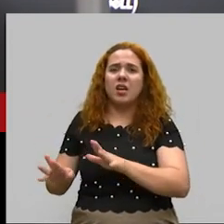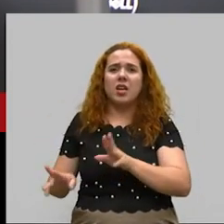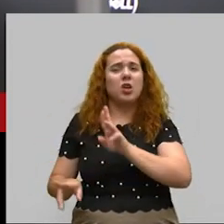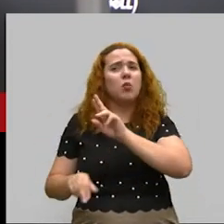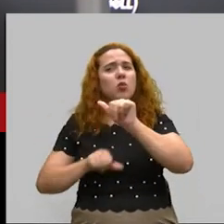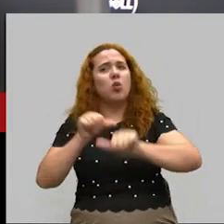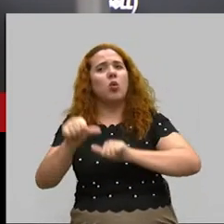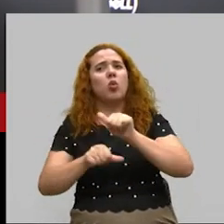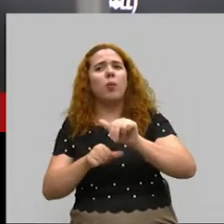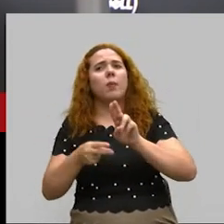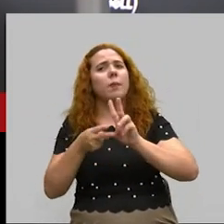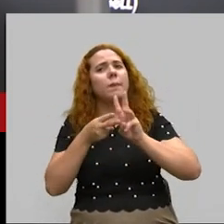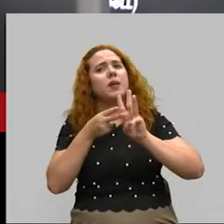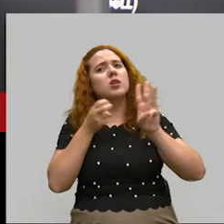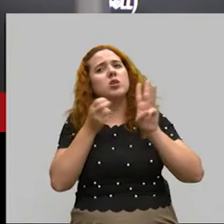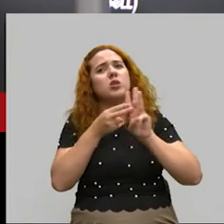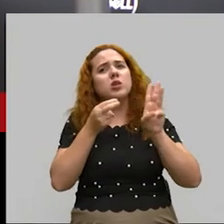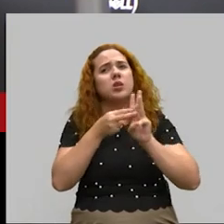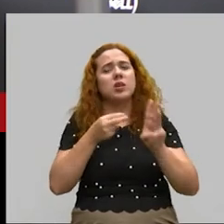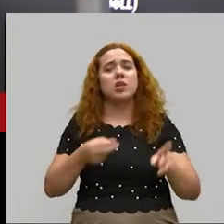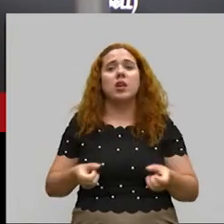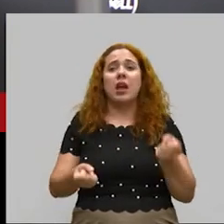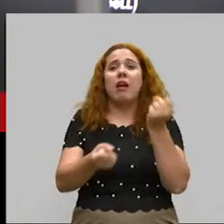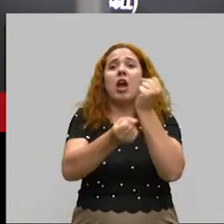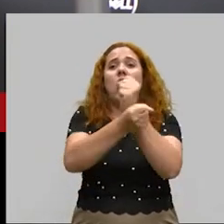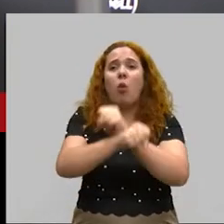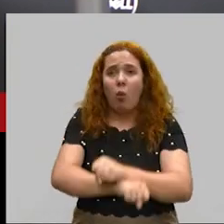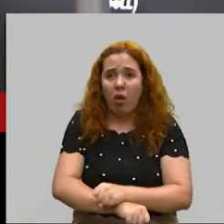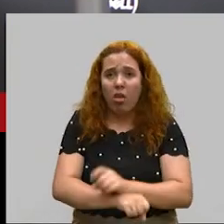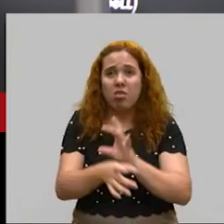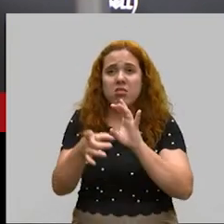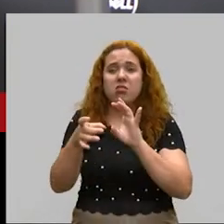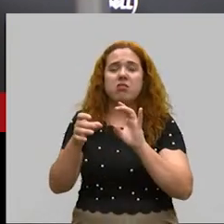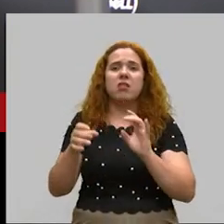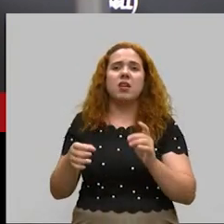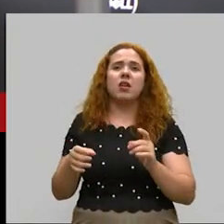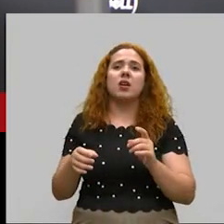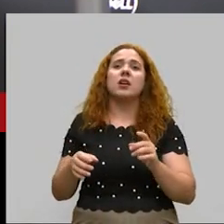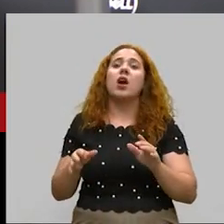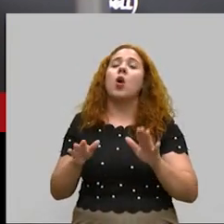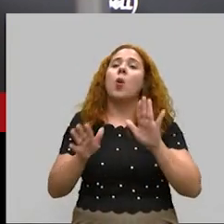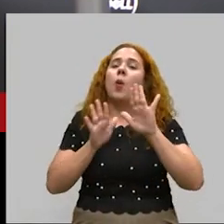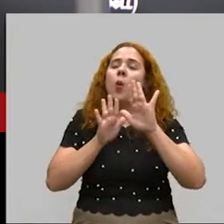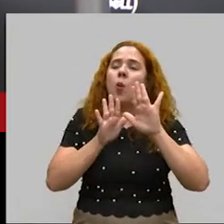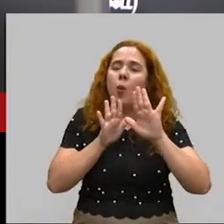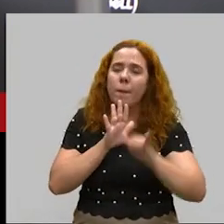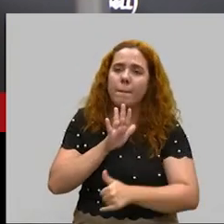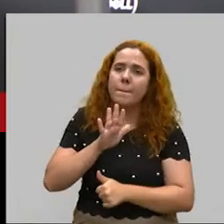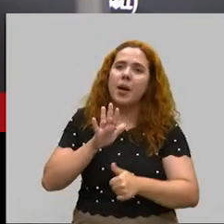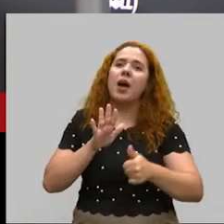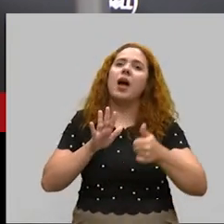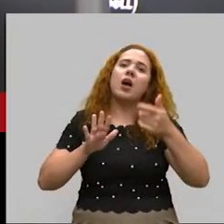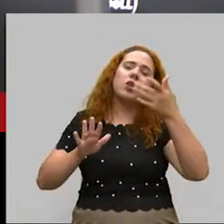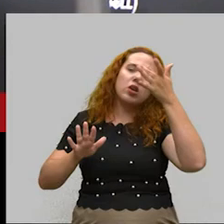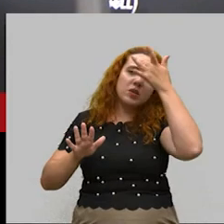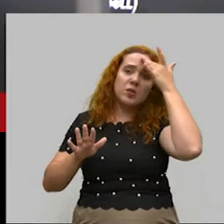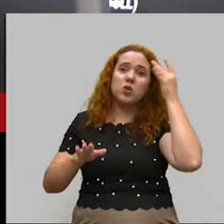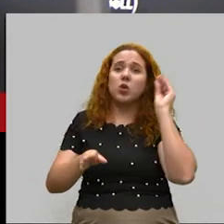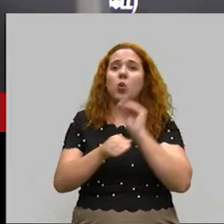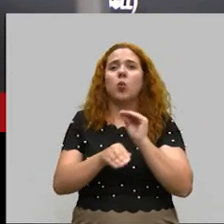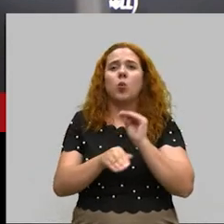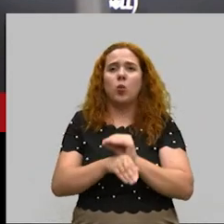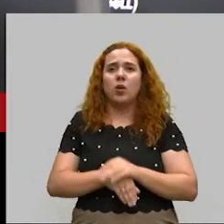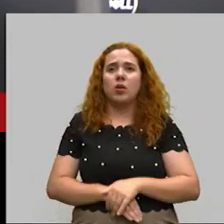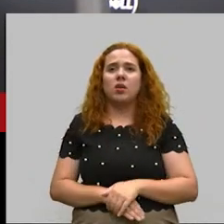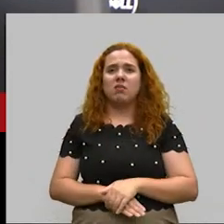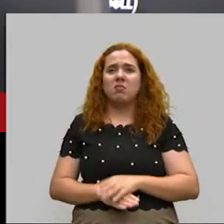índio infernos correntes e cativos sequestraram nossos Guardiões quiseram definir Quilombo como sendo